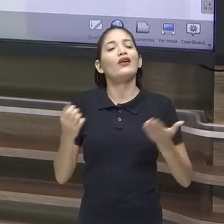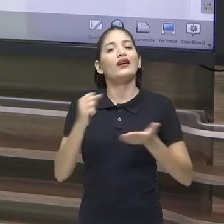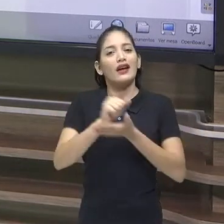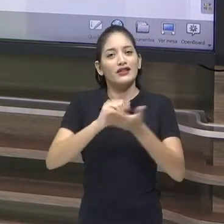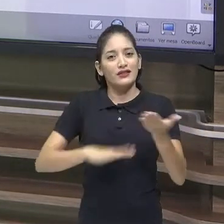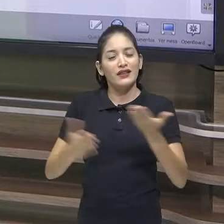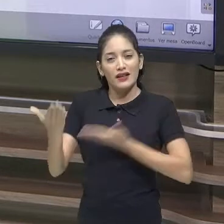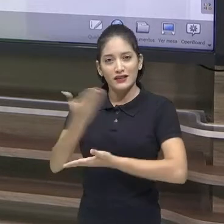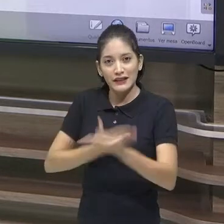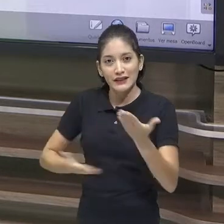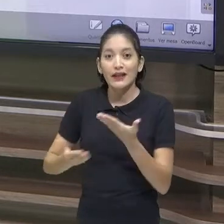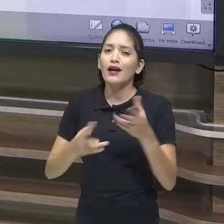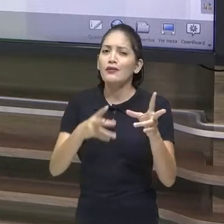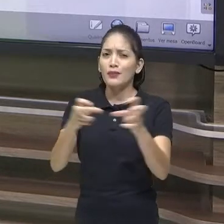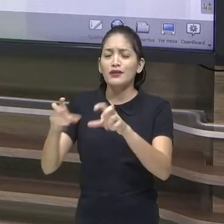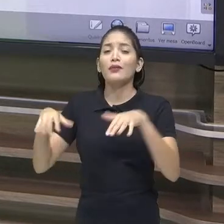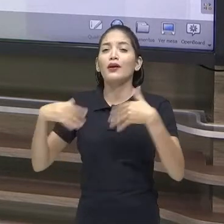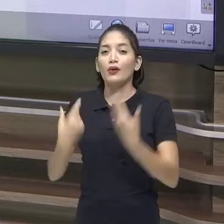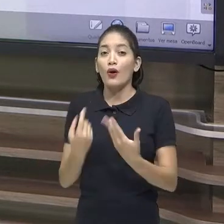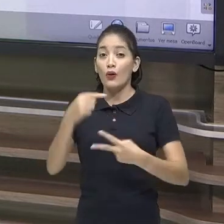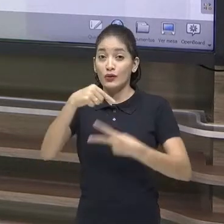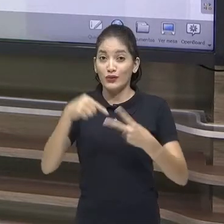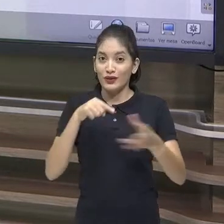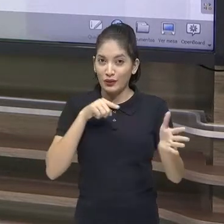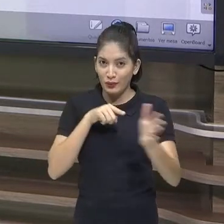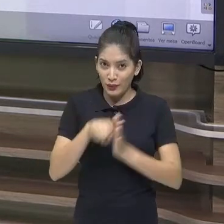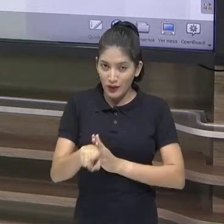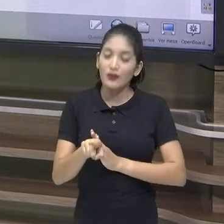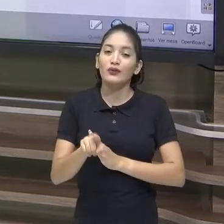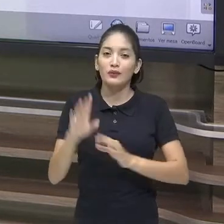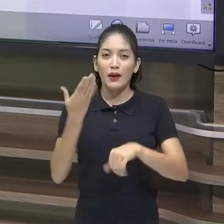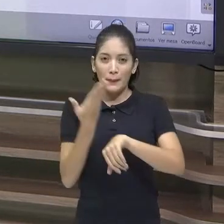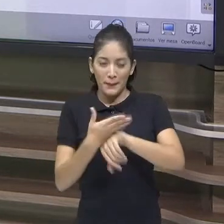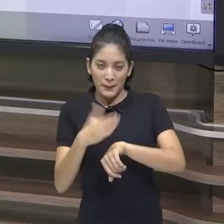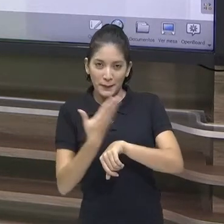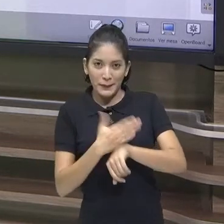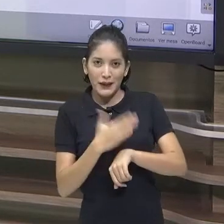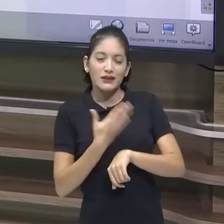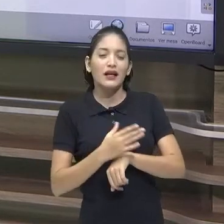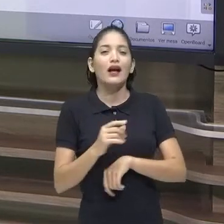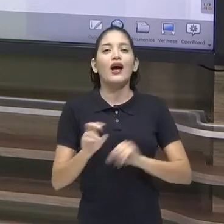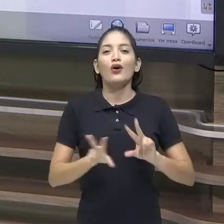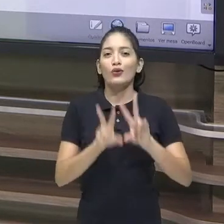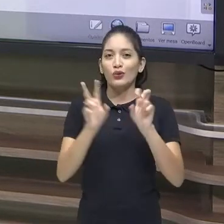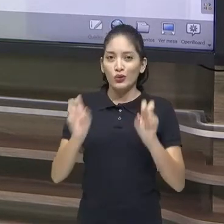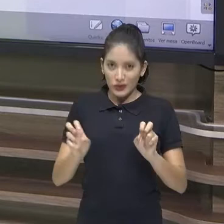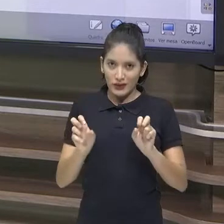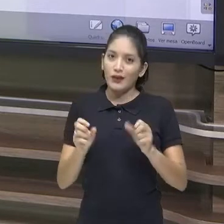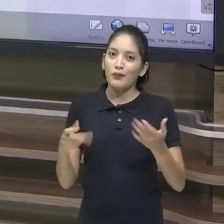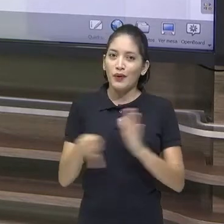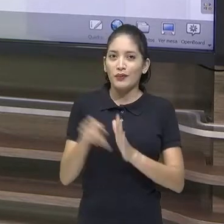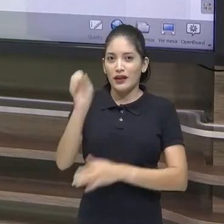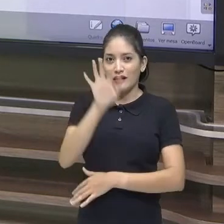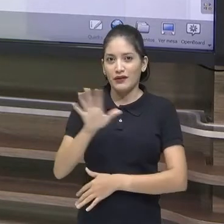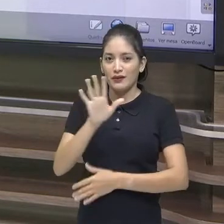nossa DLI, observar aí quais são as nossas duas questões aí para a gente praticar um pouco mais sobre aí a questão da